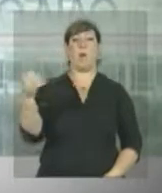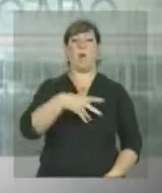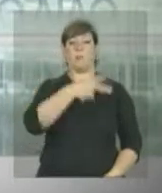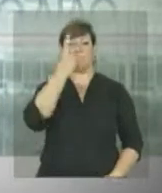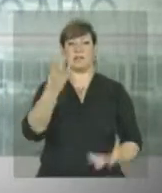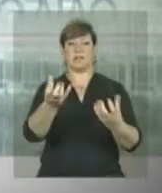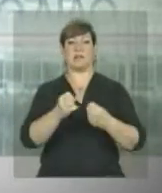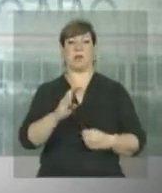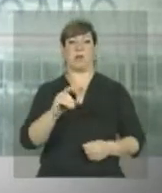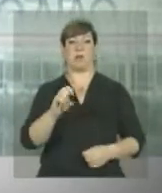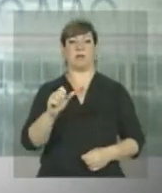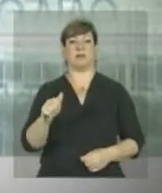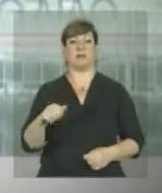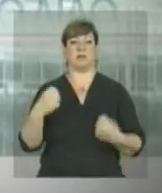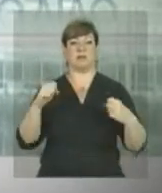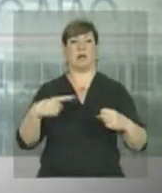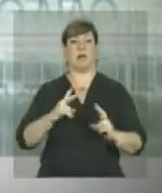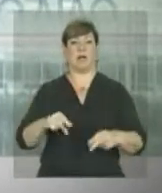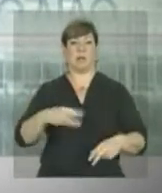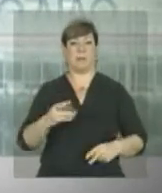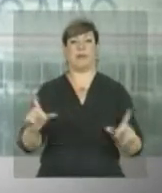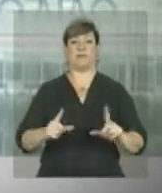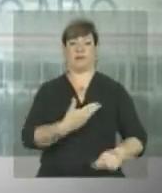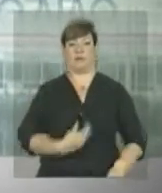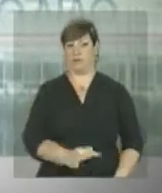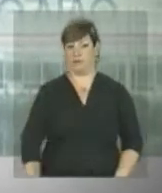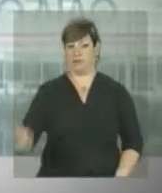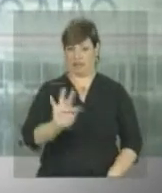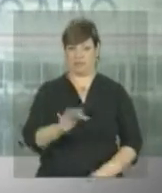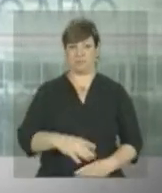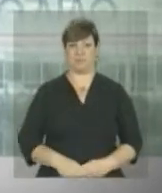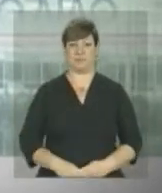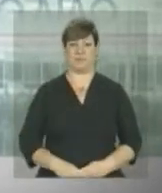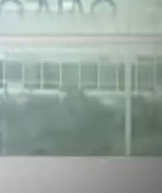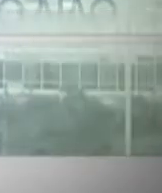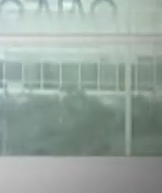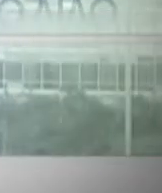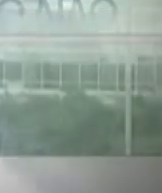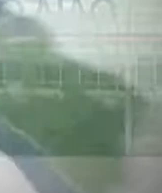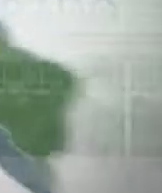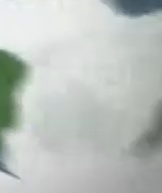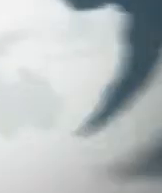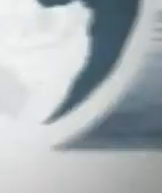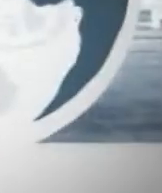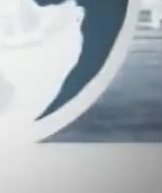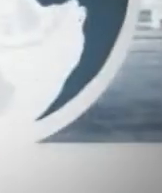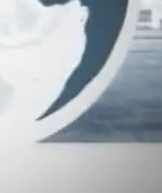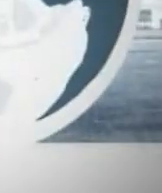contemplados do programa Bolsa Atleta. Continue com a gente, NBR, a TV do Governo Federal. Música.